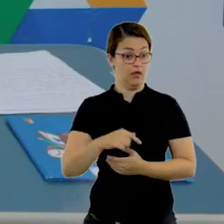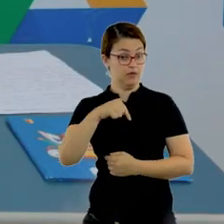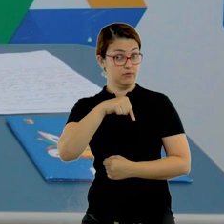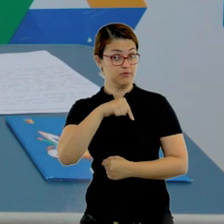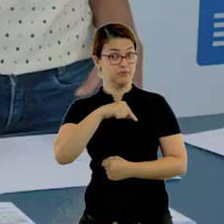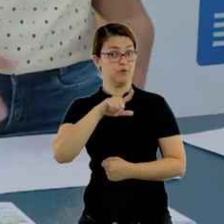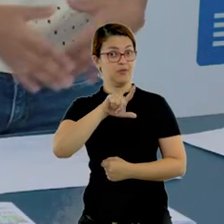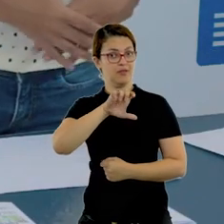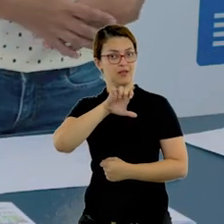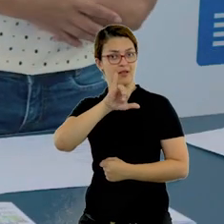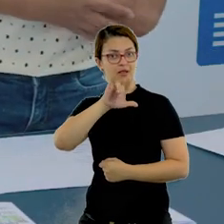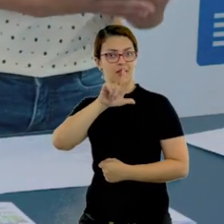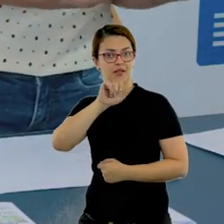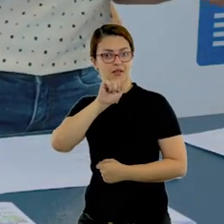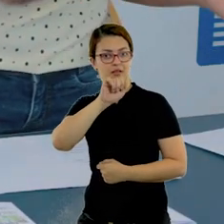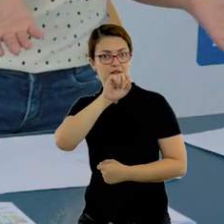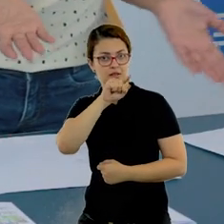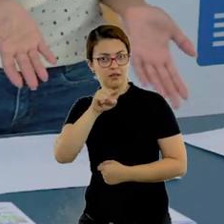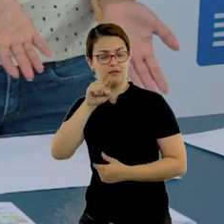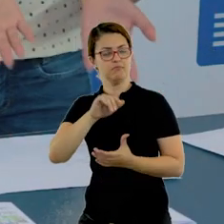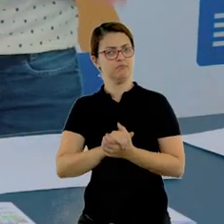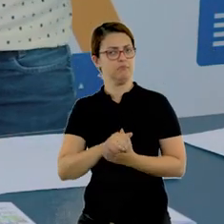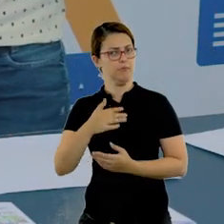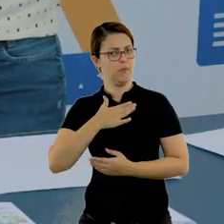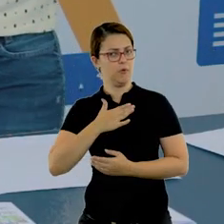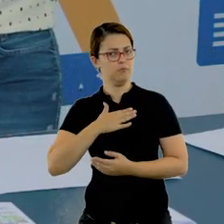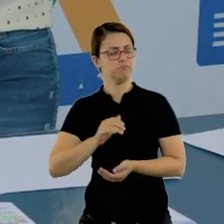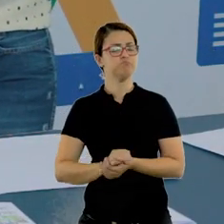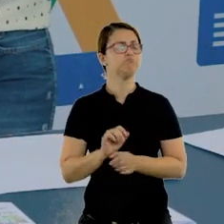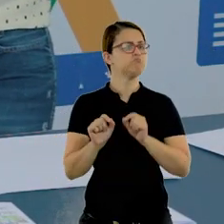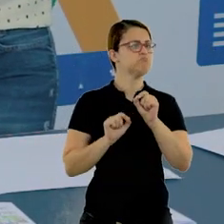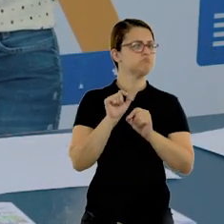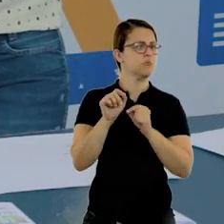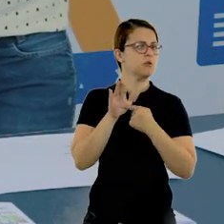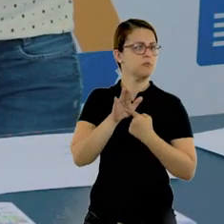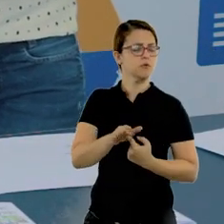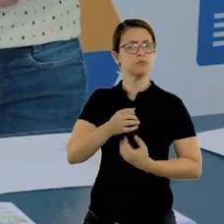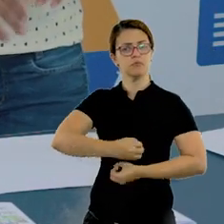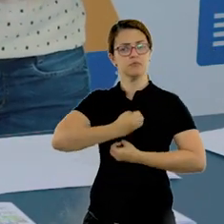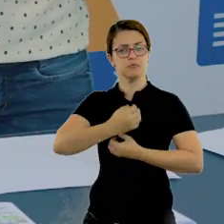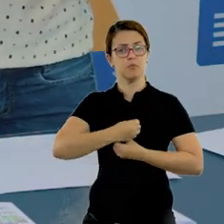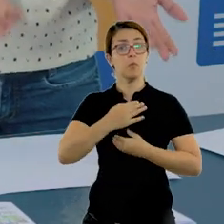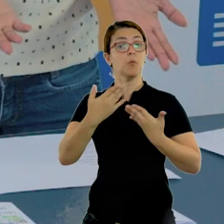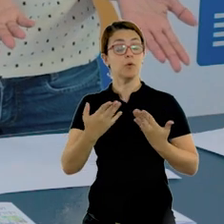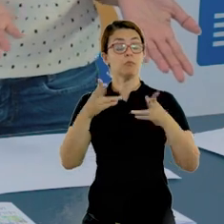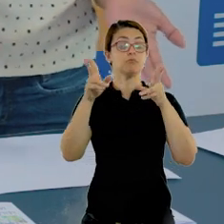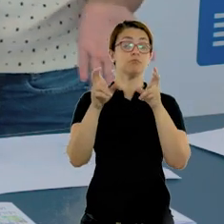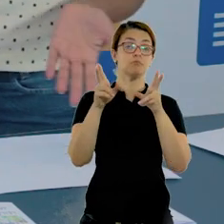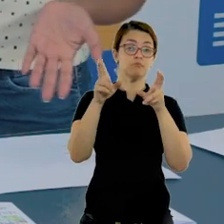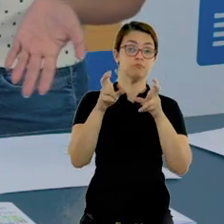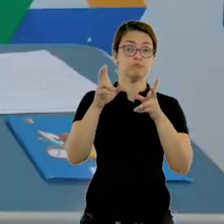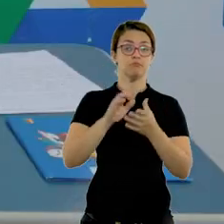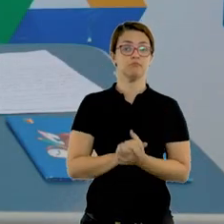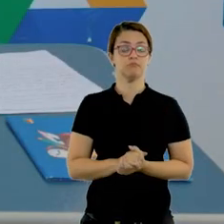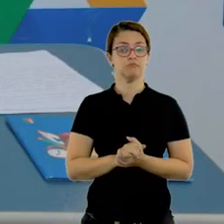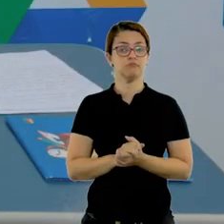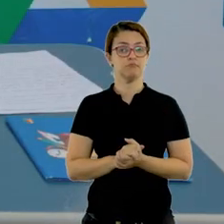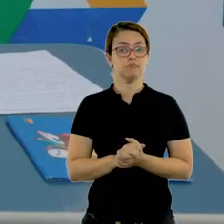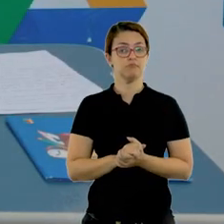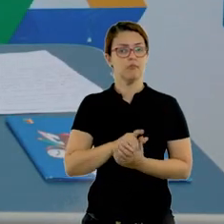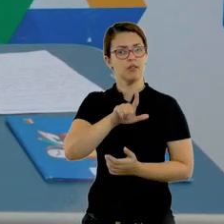este poema, né, crianças? Então, o que a Cecília Meirelles quis contar pra gente com este poema, né? Qual é o tema deste poema? Então, o